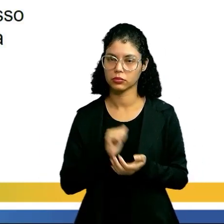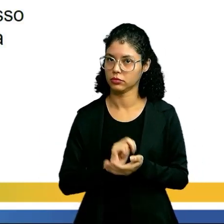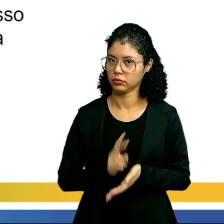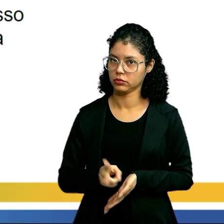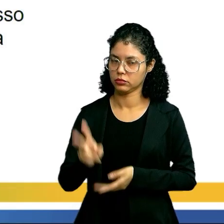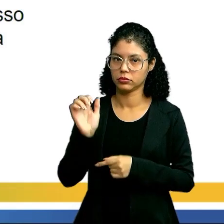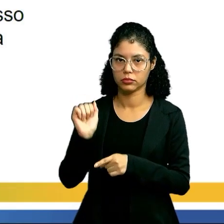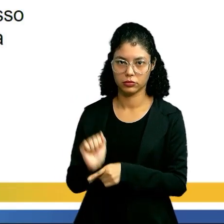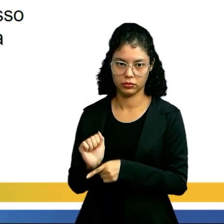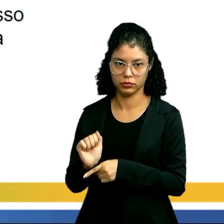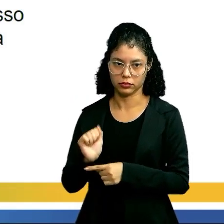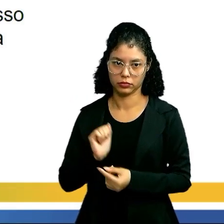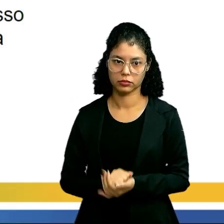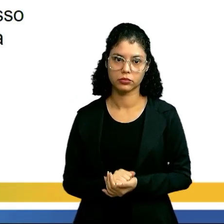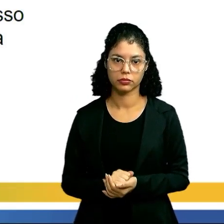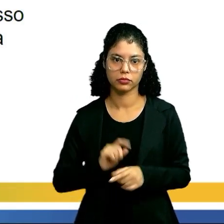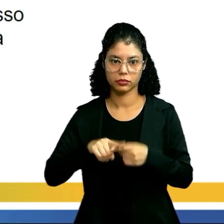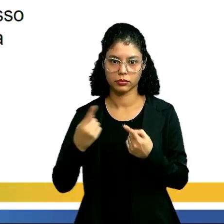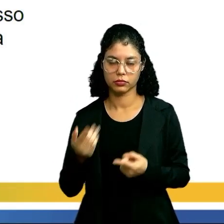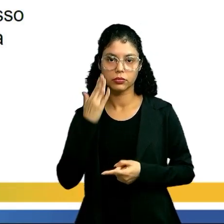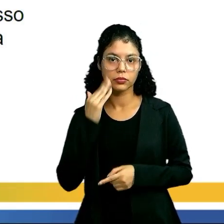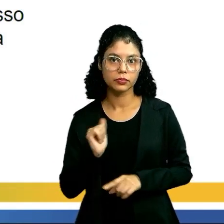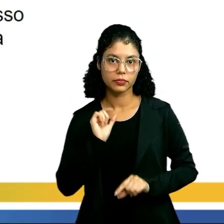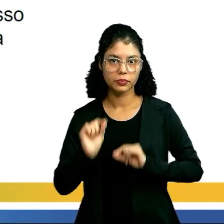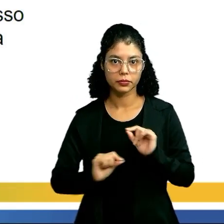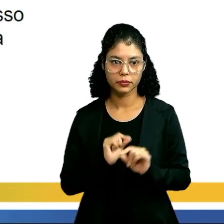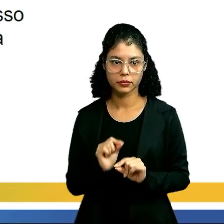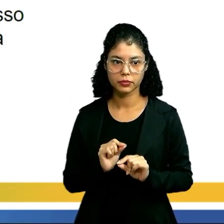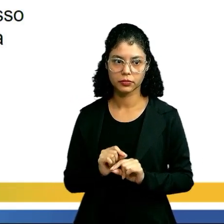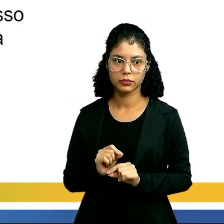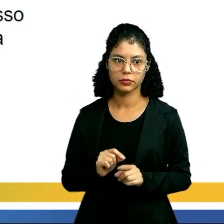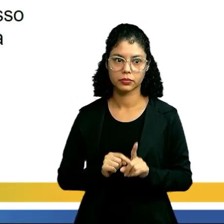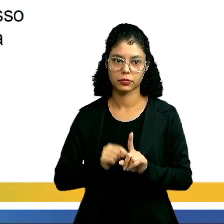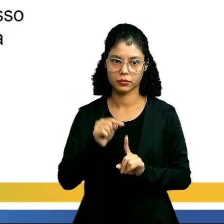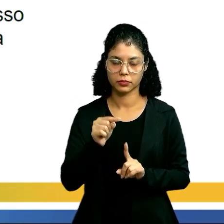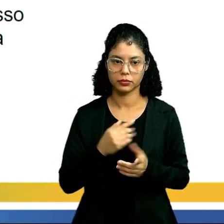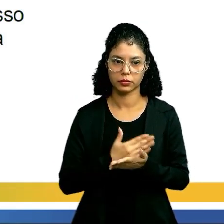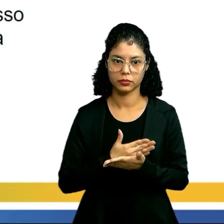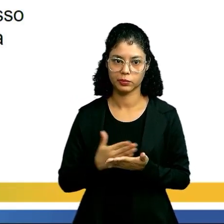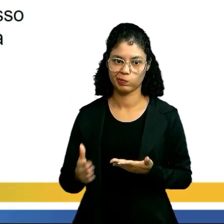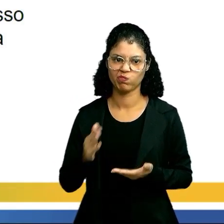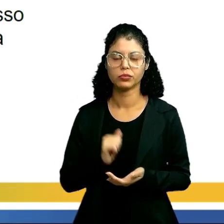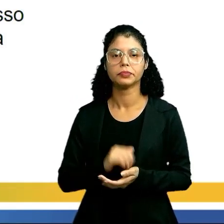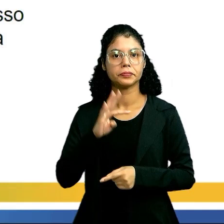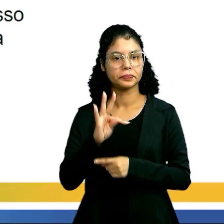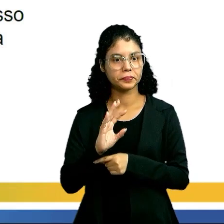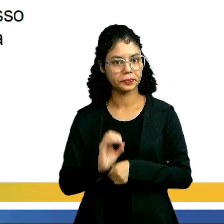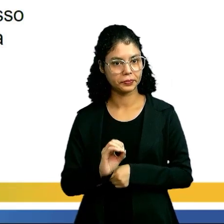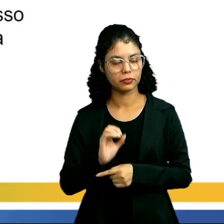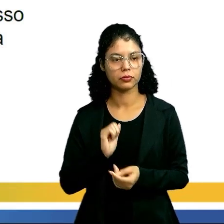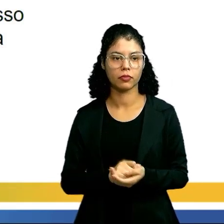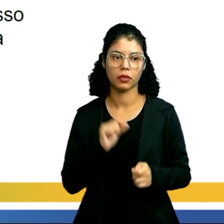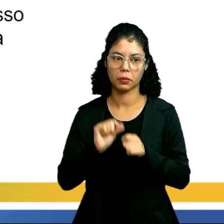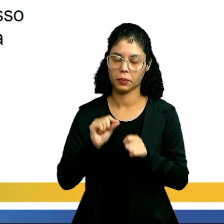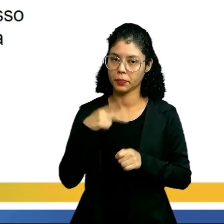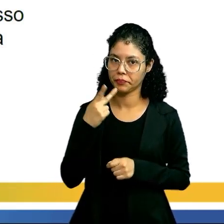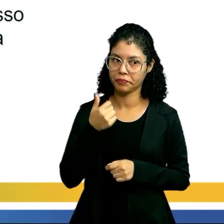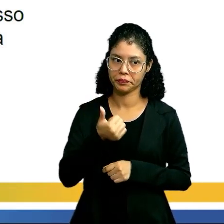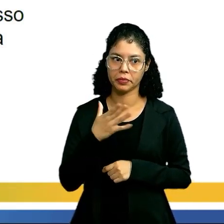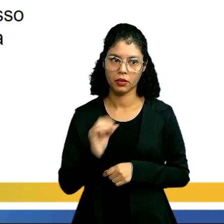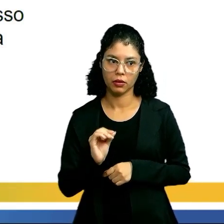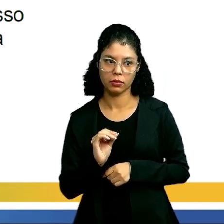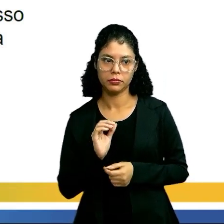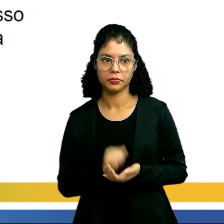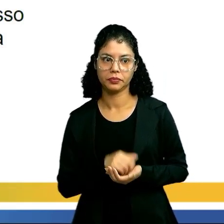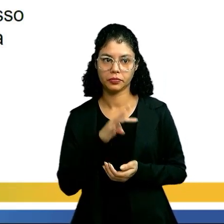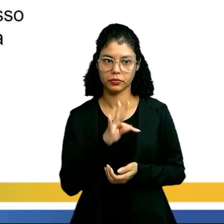constante A. Mas nós sabemos que a temperatura inicial, ó, quando t é zero, ela fala que é 10 graus.